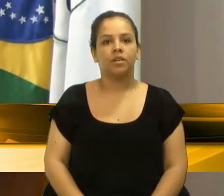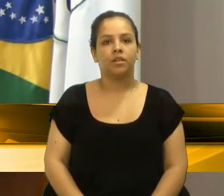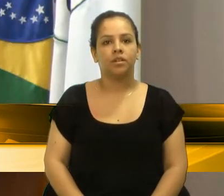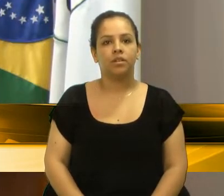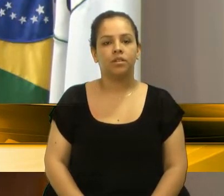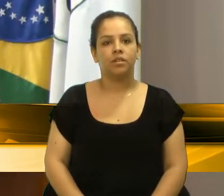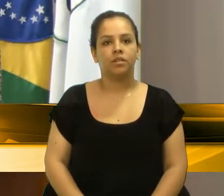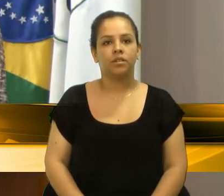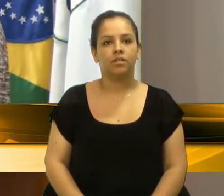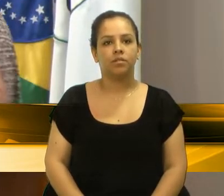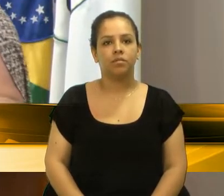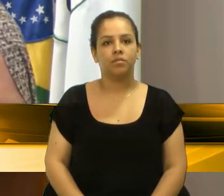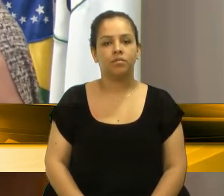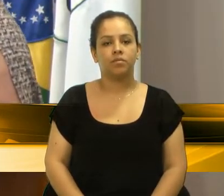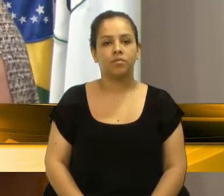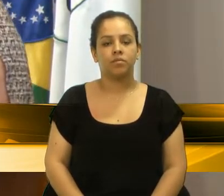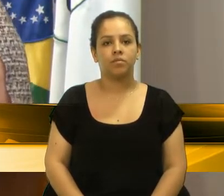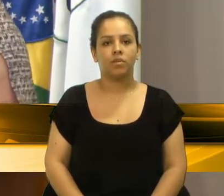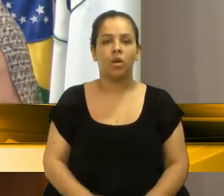Vamos, então, aos fatos.